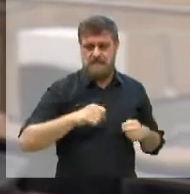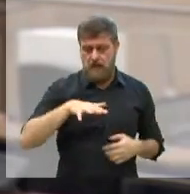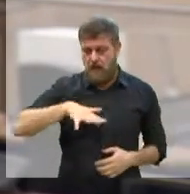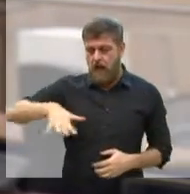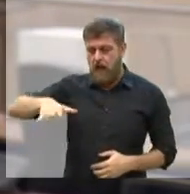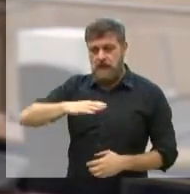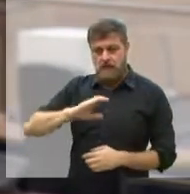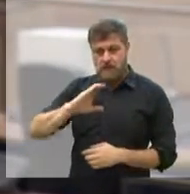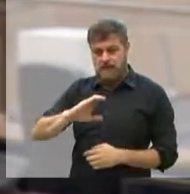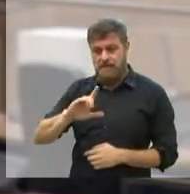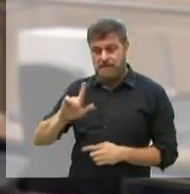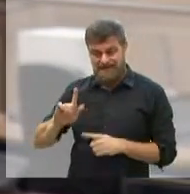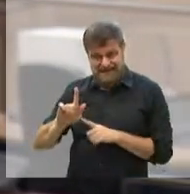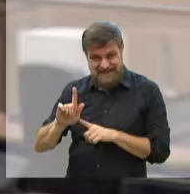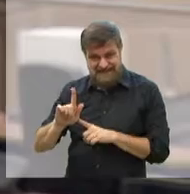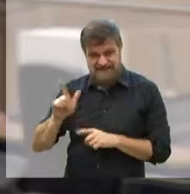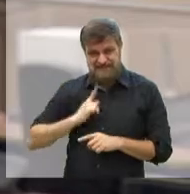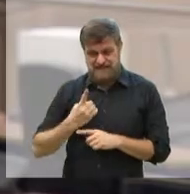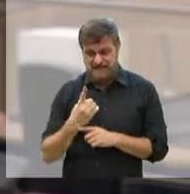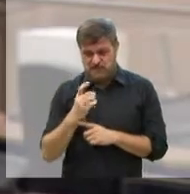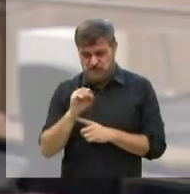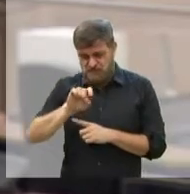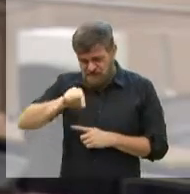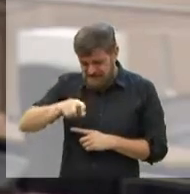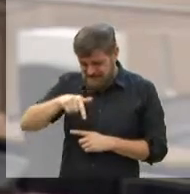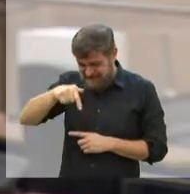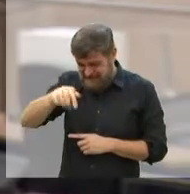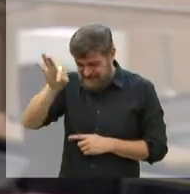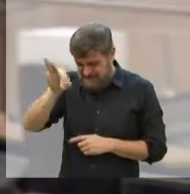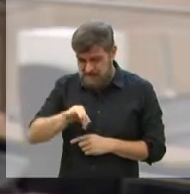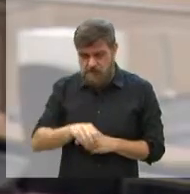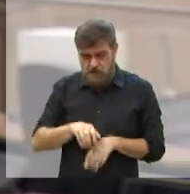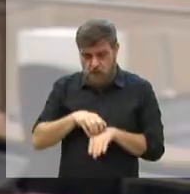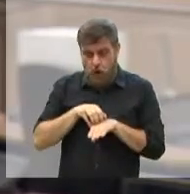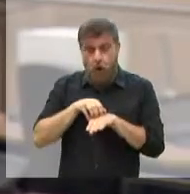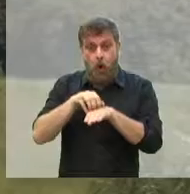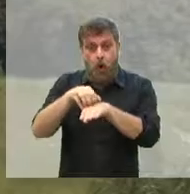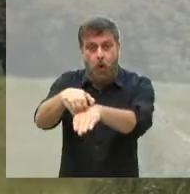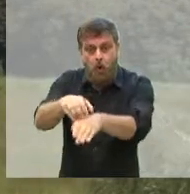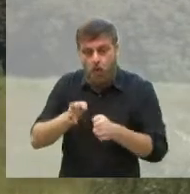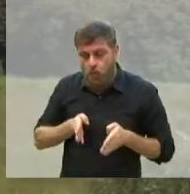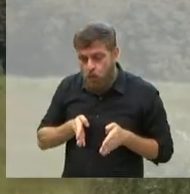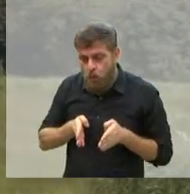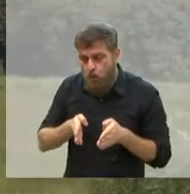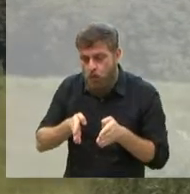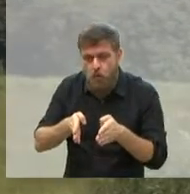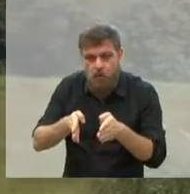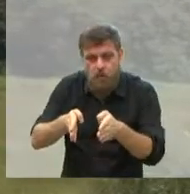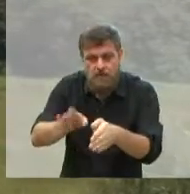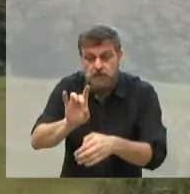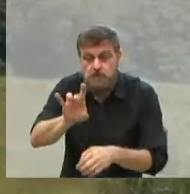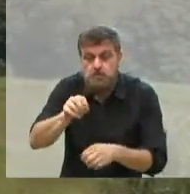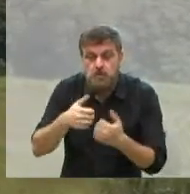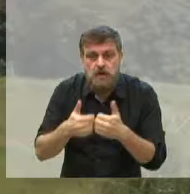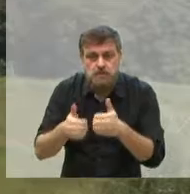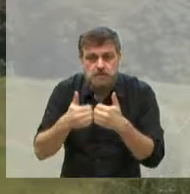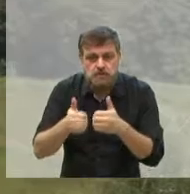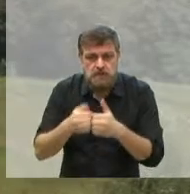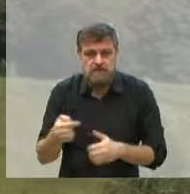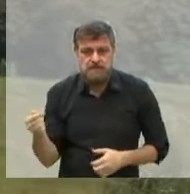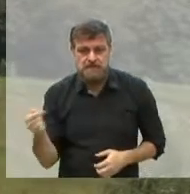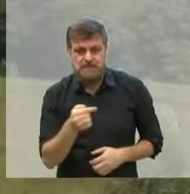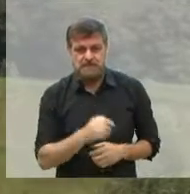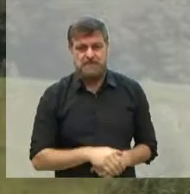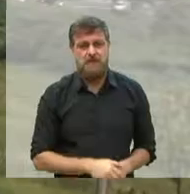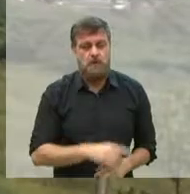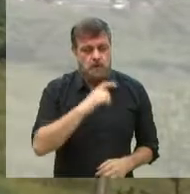Campo Grande são 18,7 quilômetros que o BRT está sendo feito. A região do Ouro Verde são